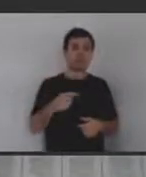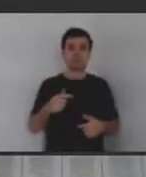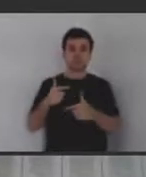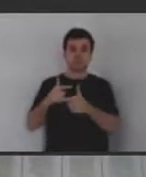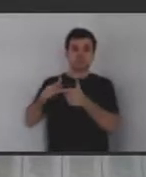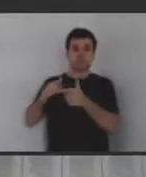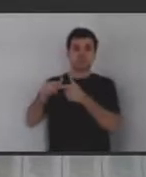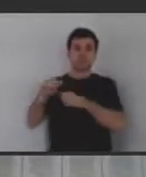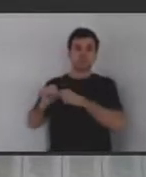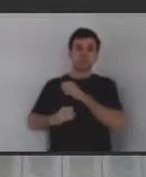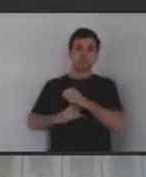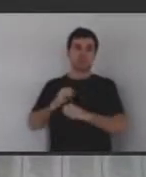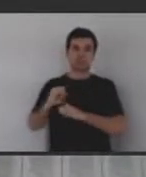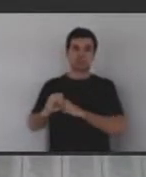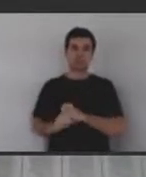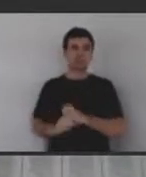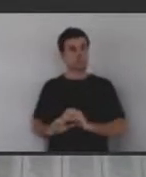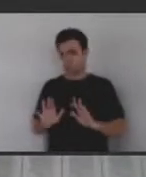vontade.